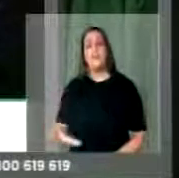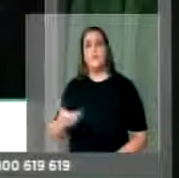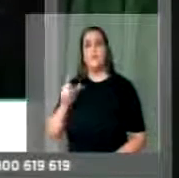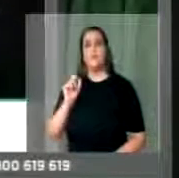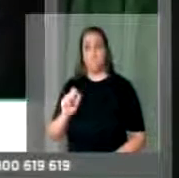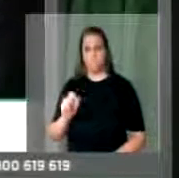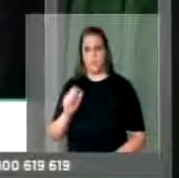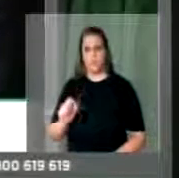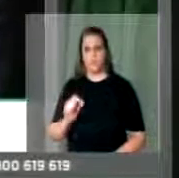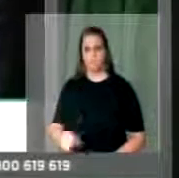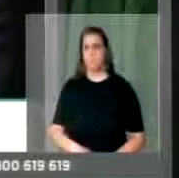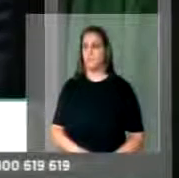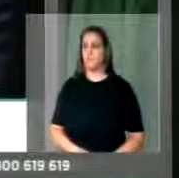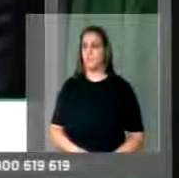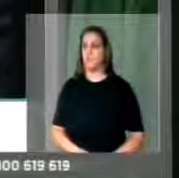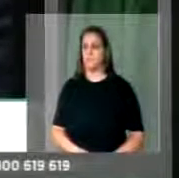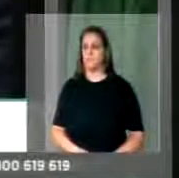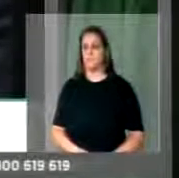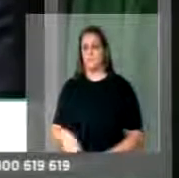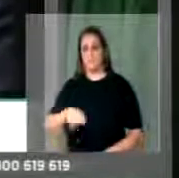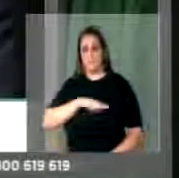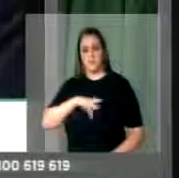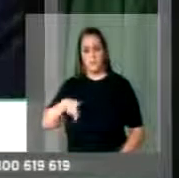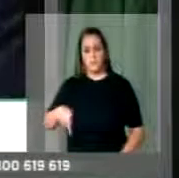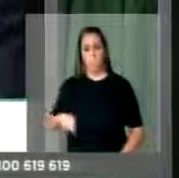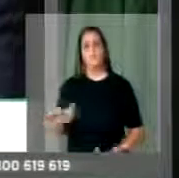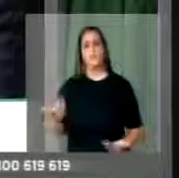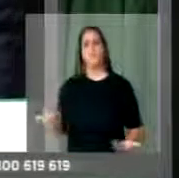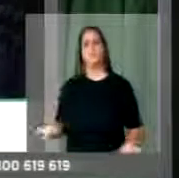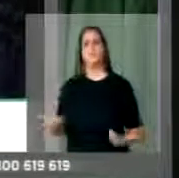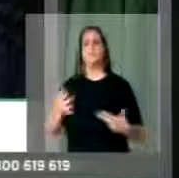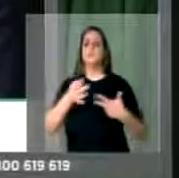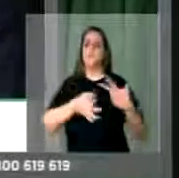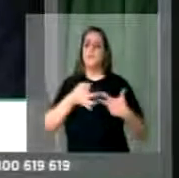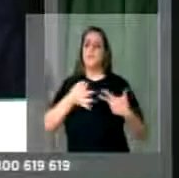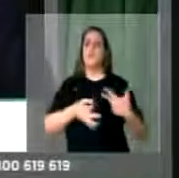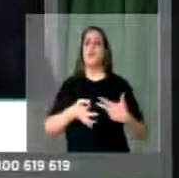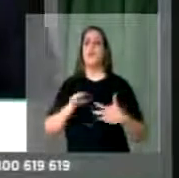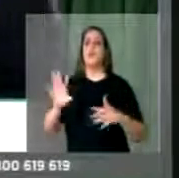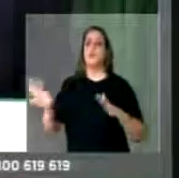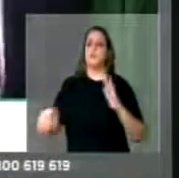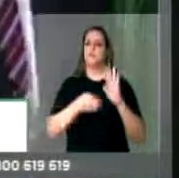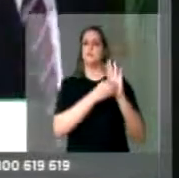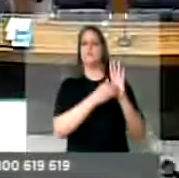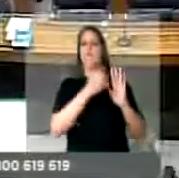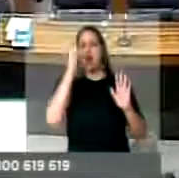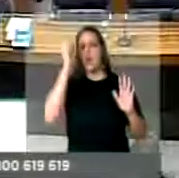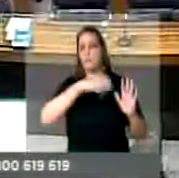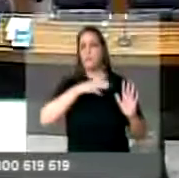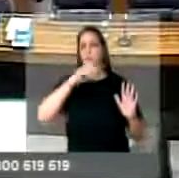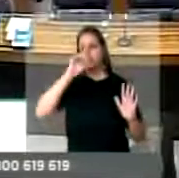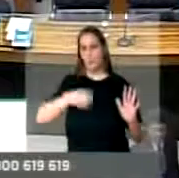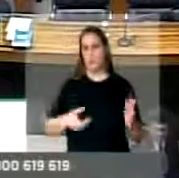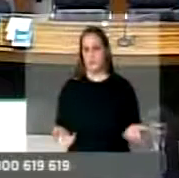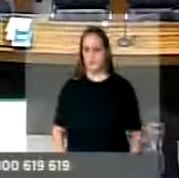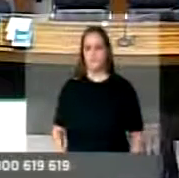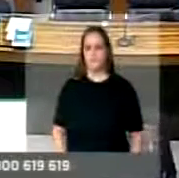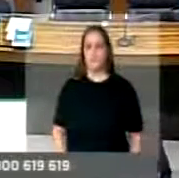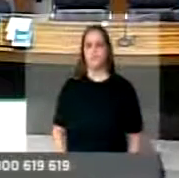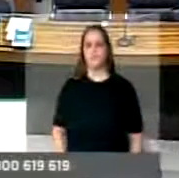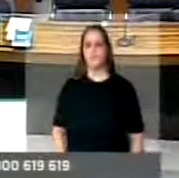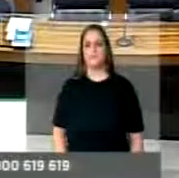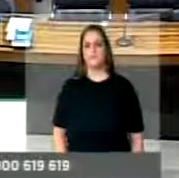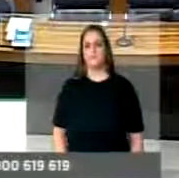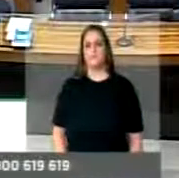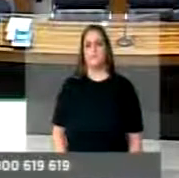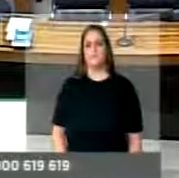de incluirmos o Ministério Público e o Judiciário no abuso de autoridade. Ouvimos o deputado Jutaí. Por favor, o